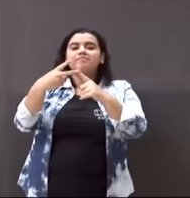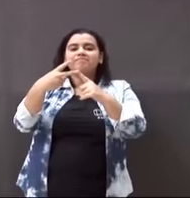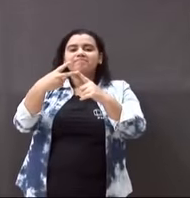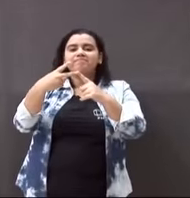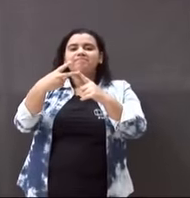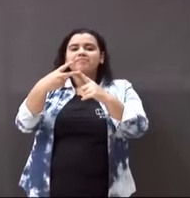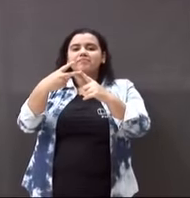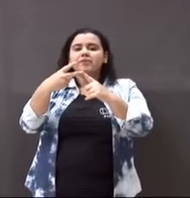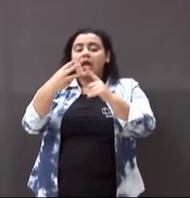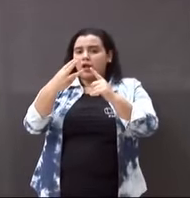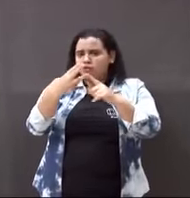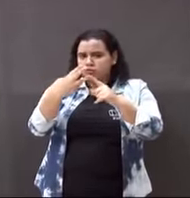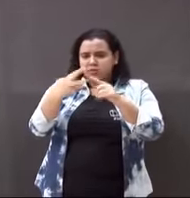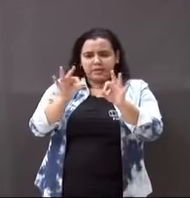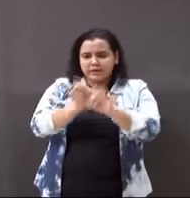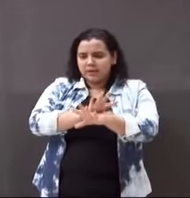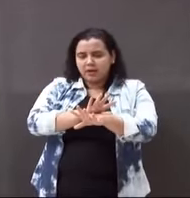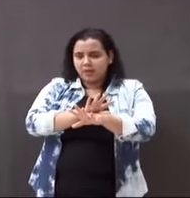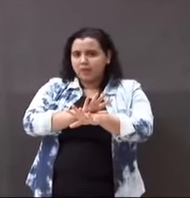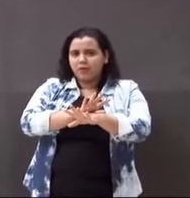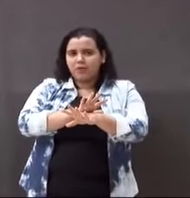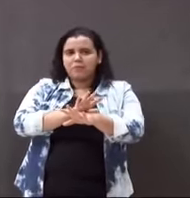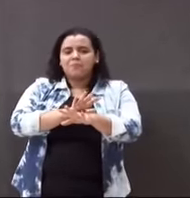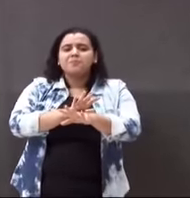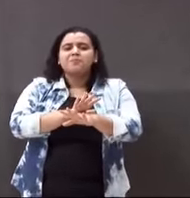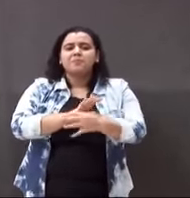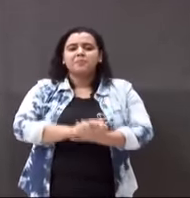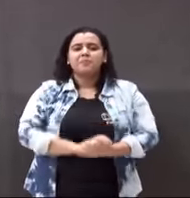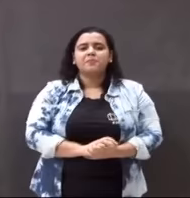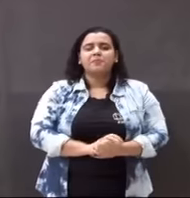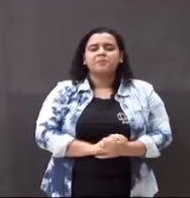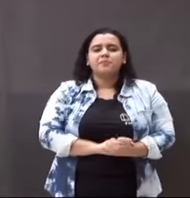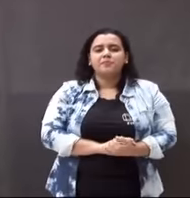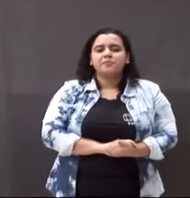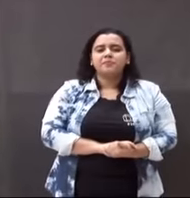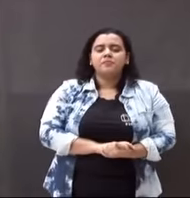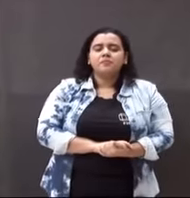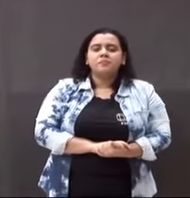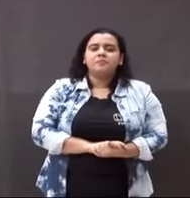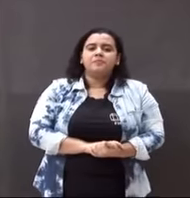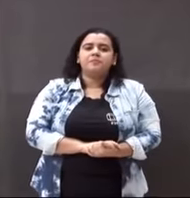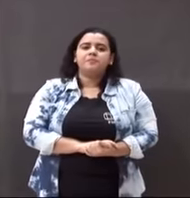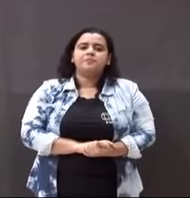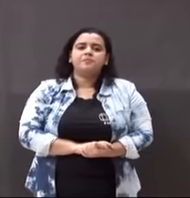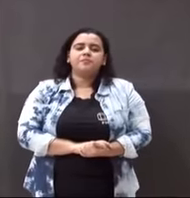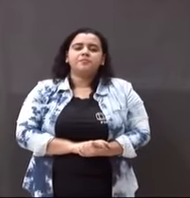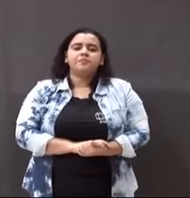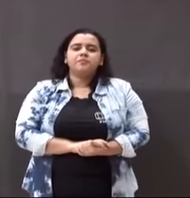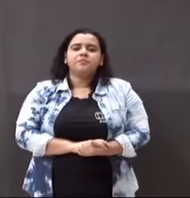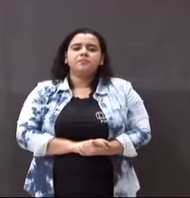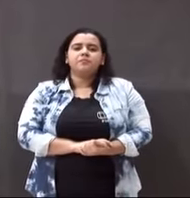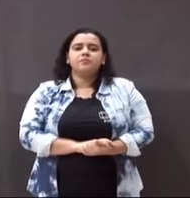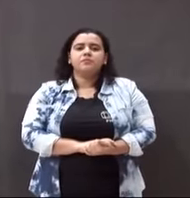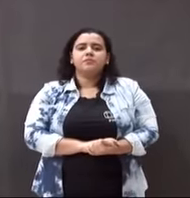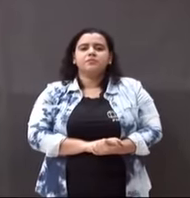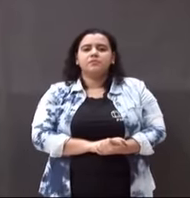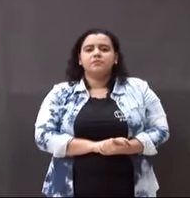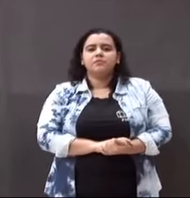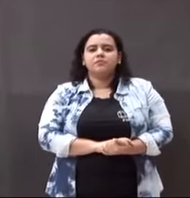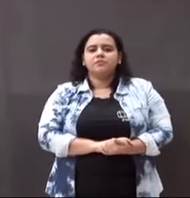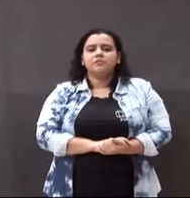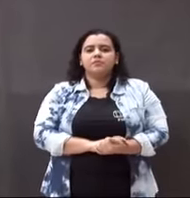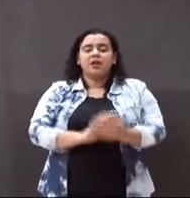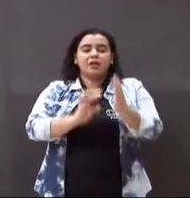No 3 eu paro, já não é mais comigo. Eu sei que a sua luta corre.